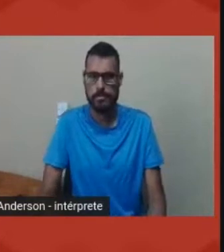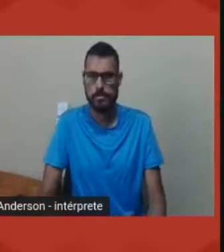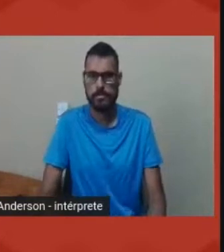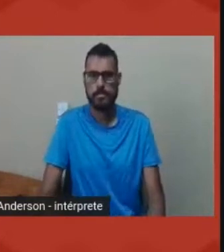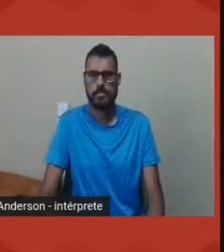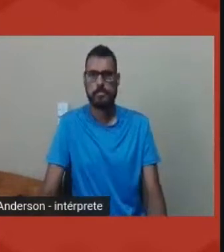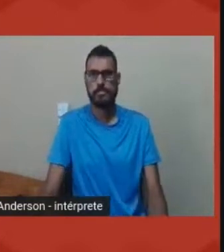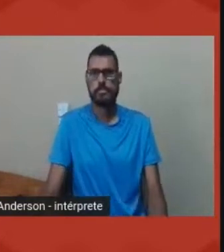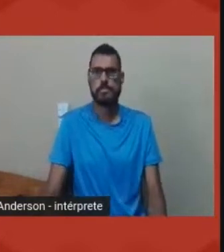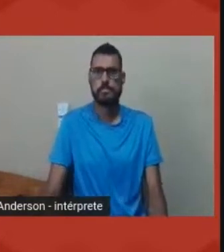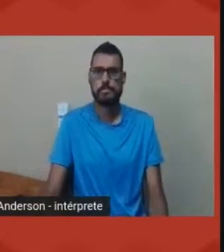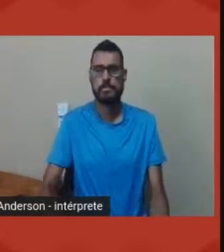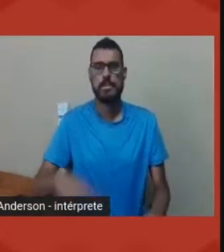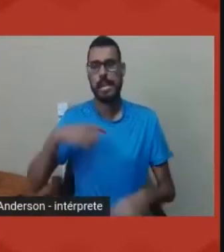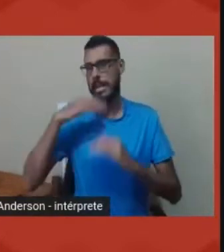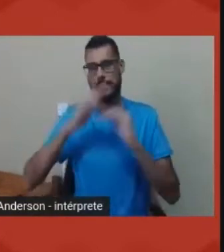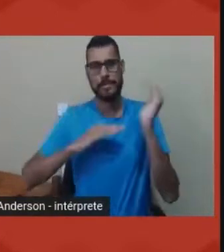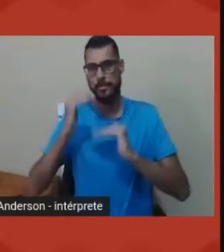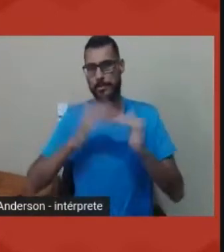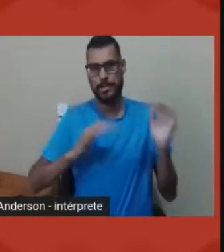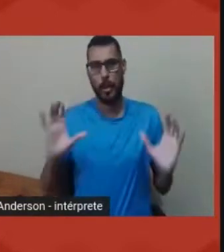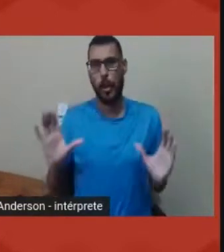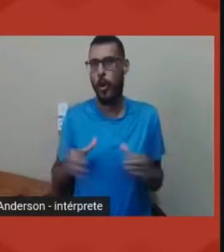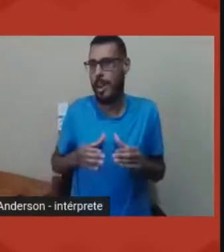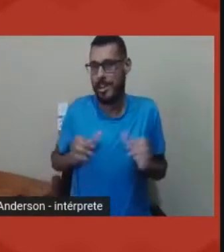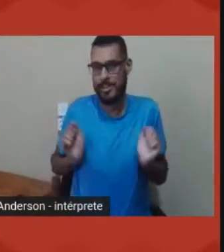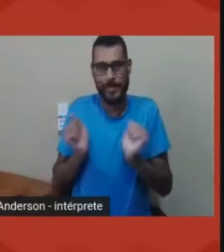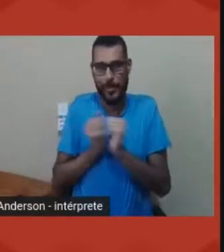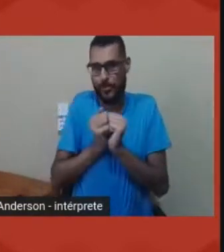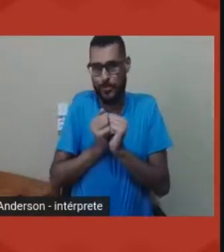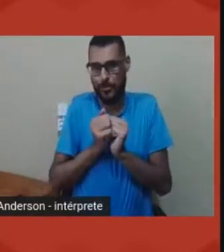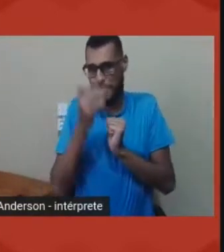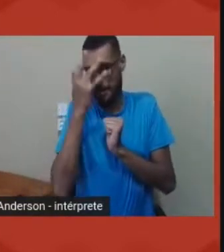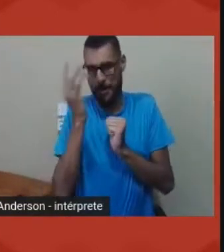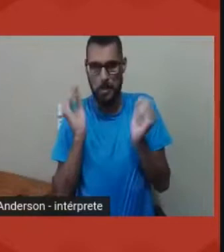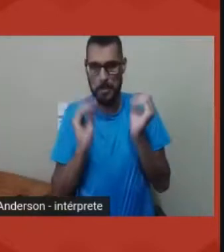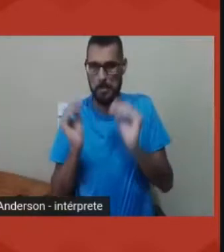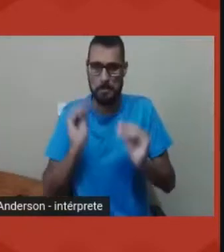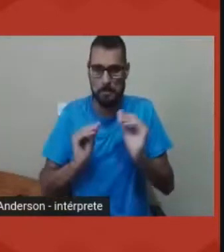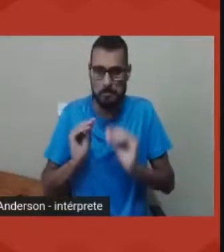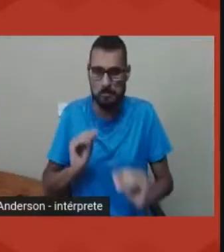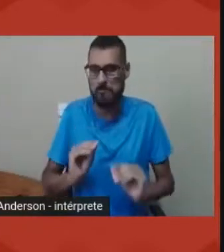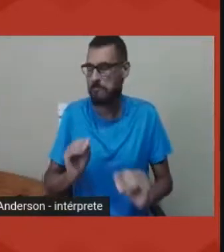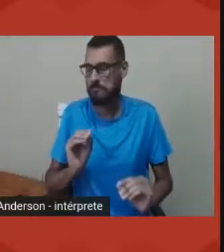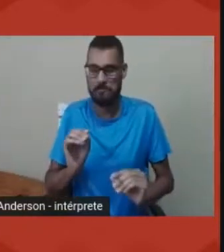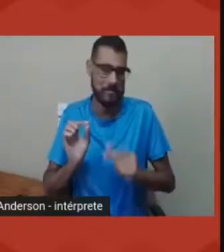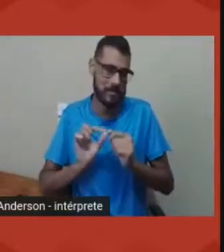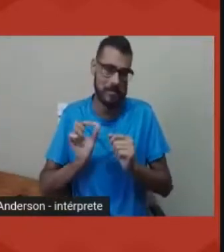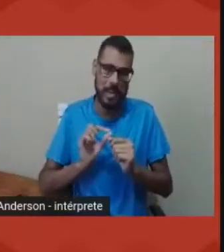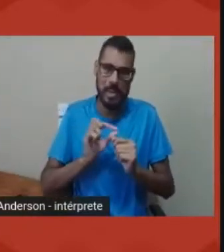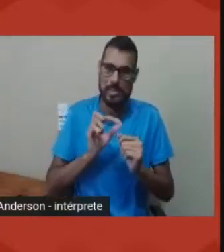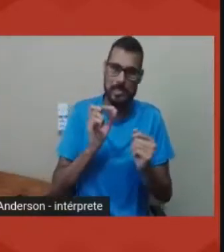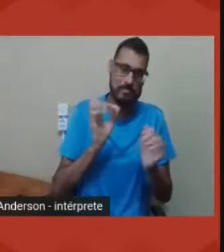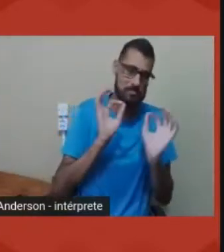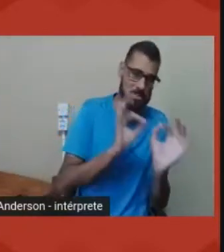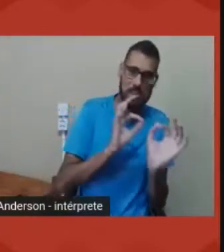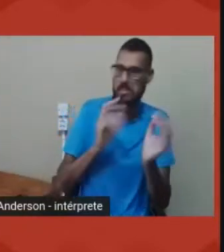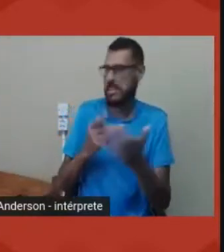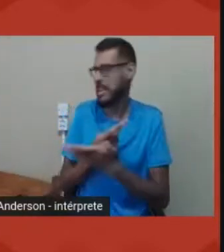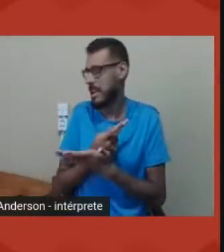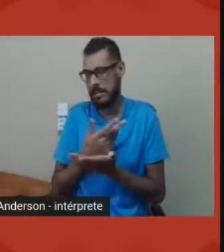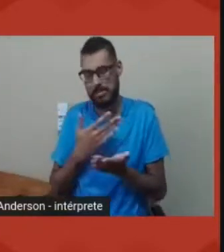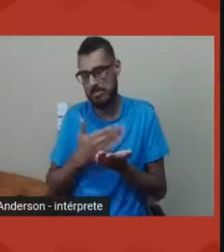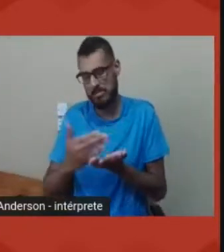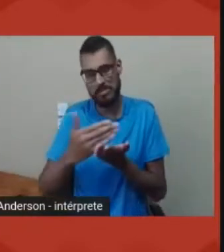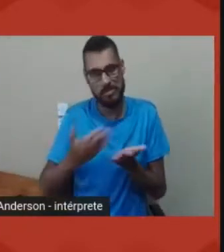É construção coletiva mesmo, gente. É assim, vai lá. Às vezes a gente faz umas besteiras, mas tem que começar.